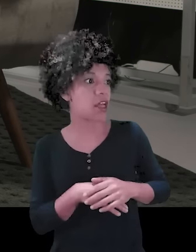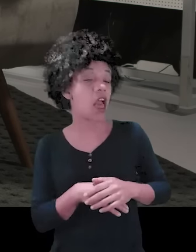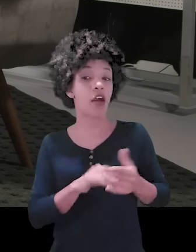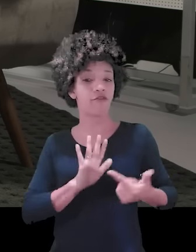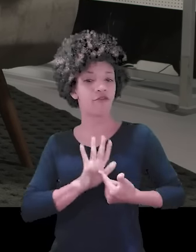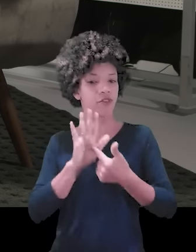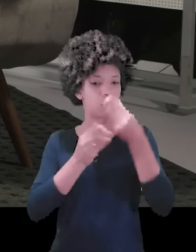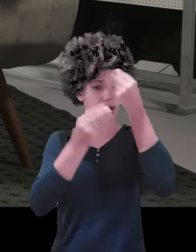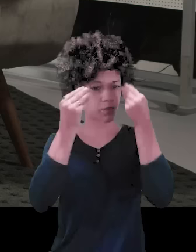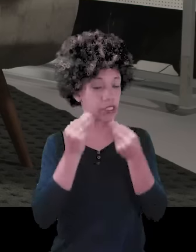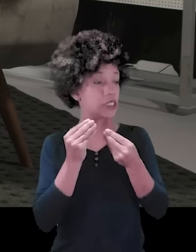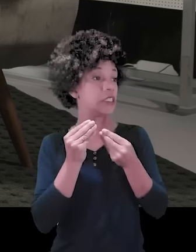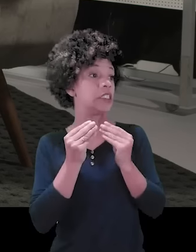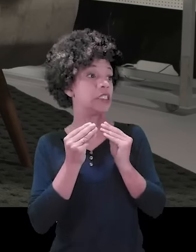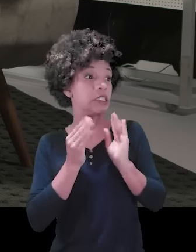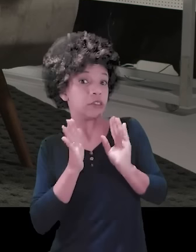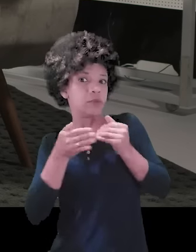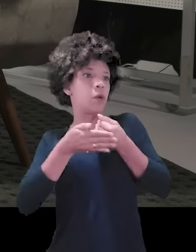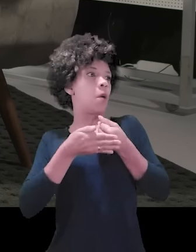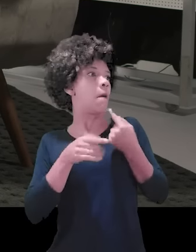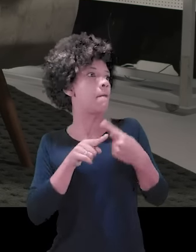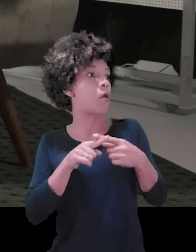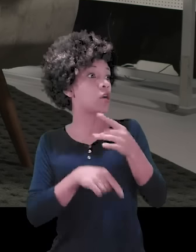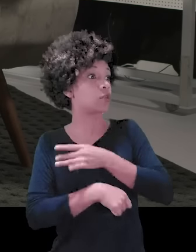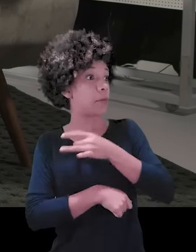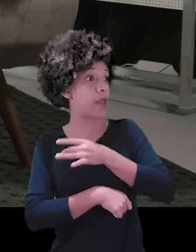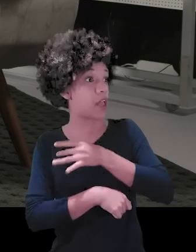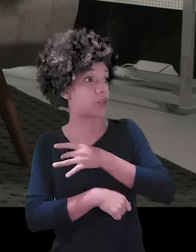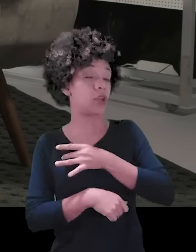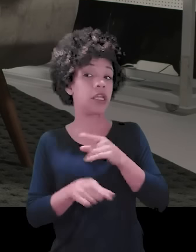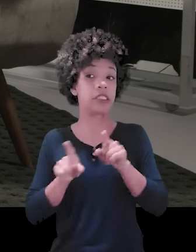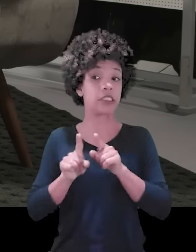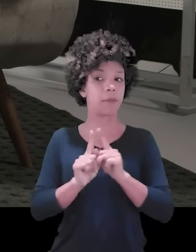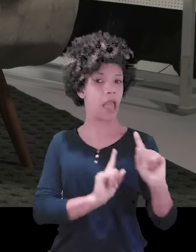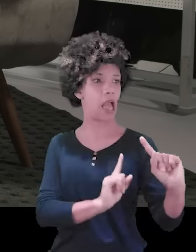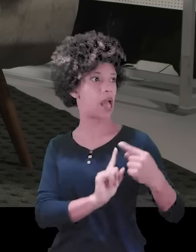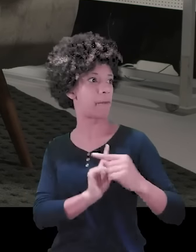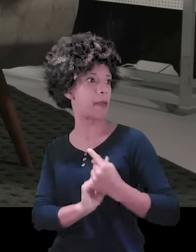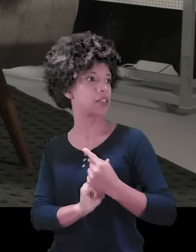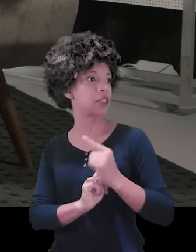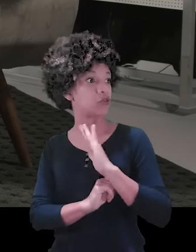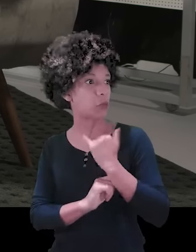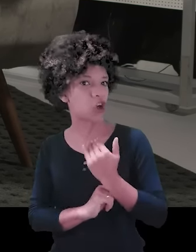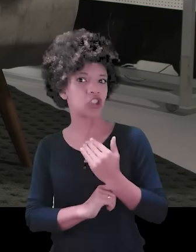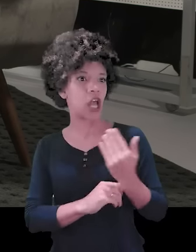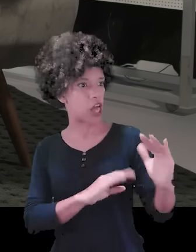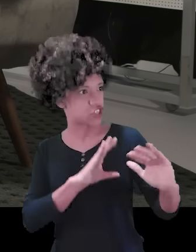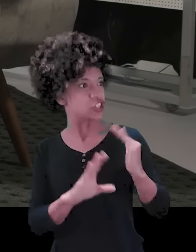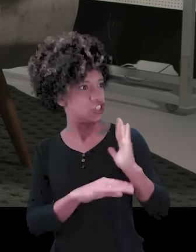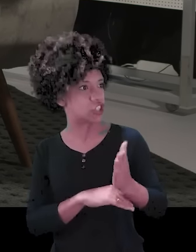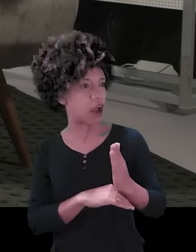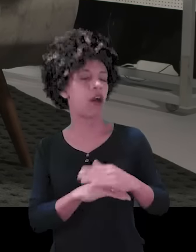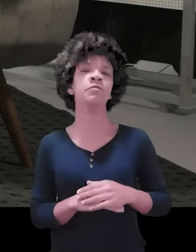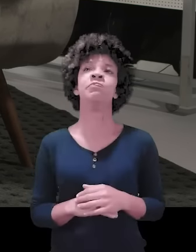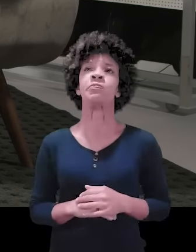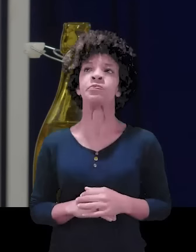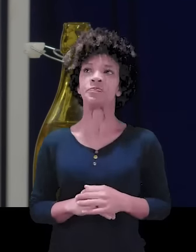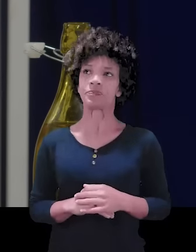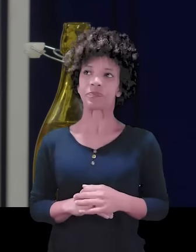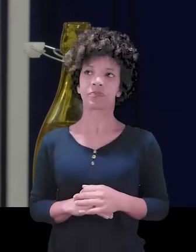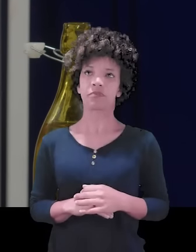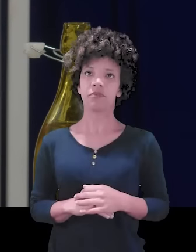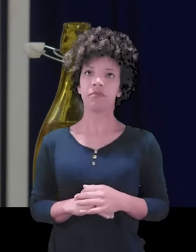noção toda caracterizado disfarçada por conta do medo e a das ameaças de morte que ela tinha recebido já é